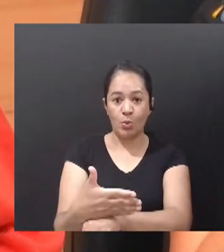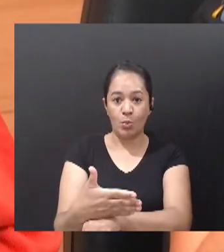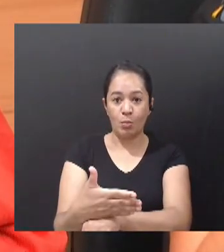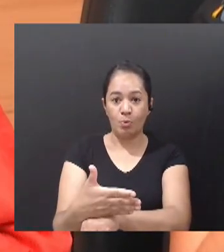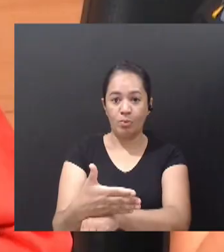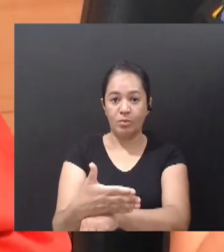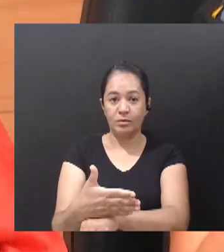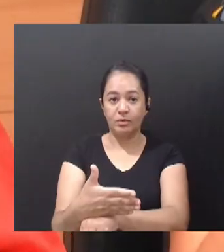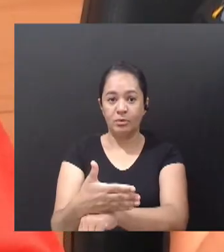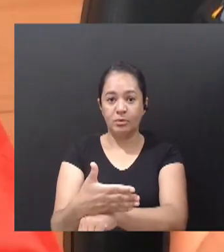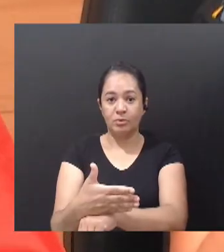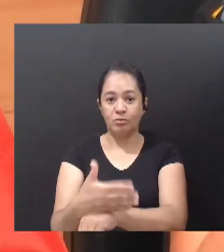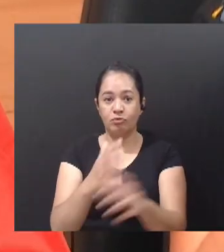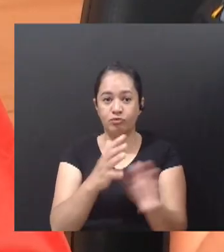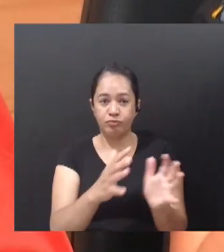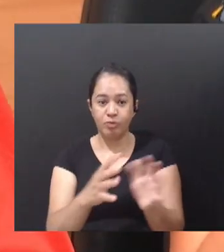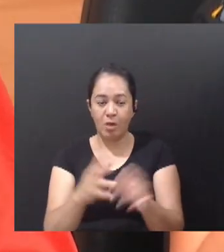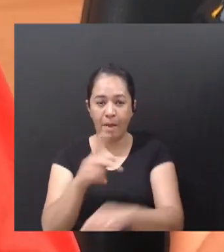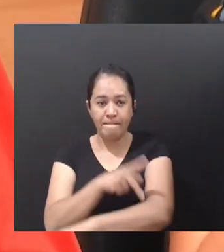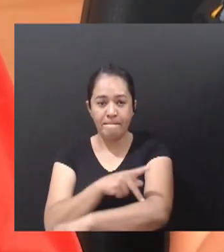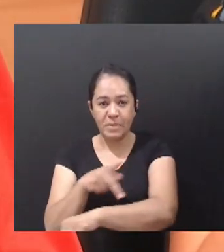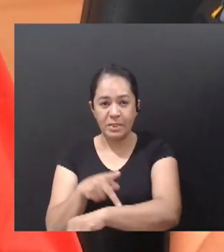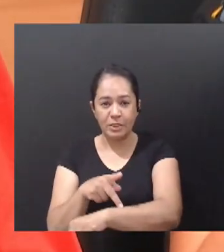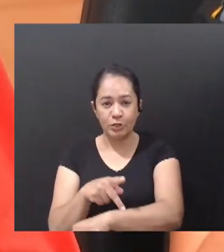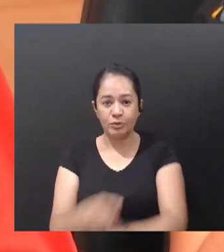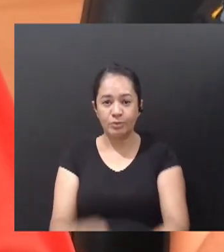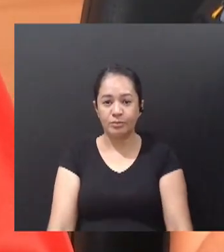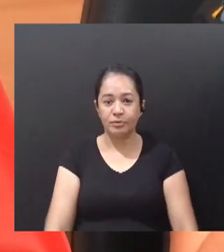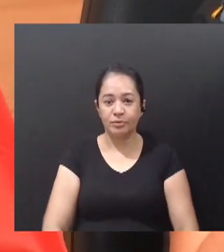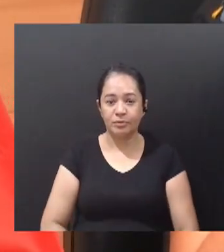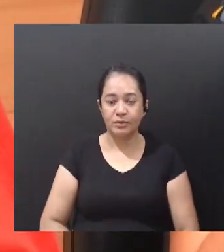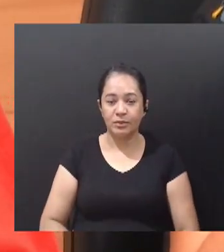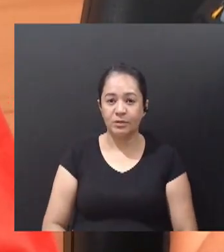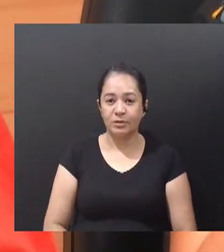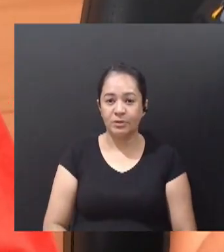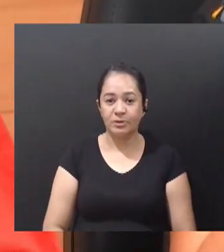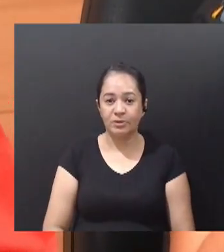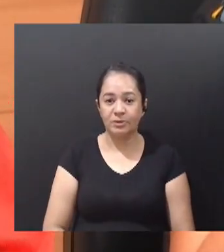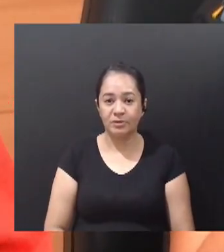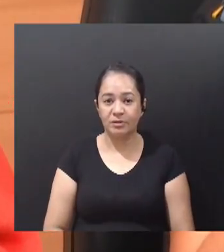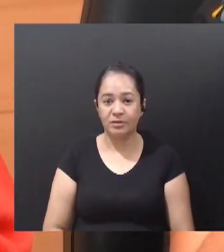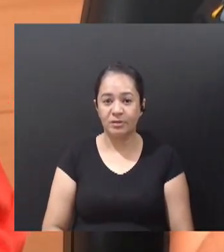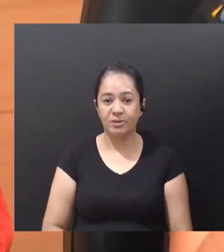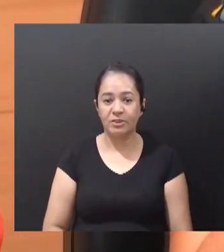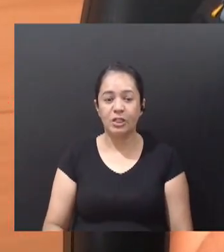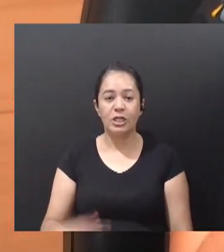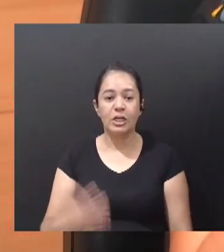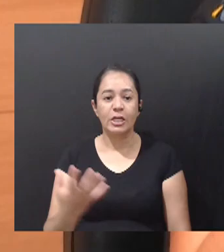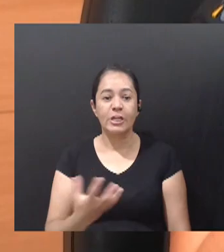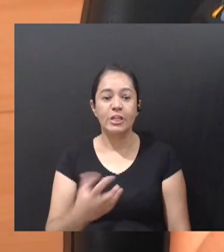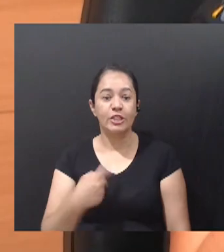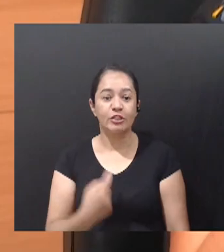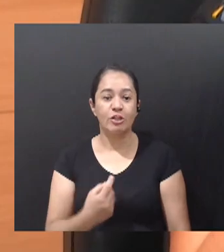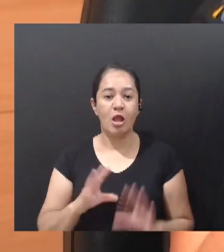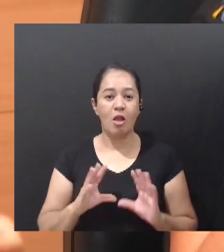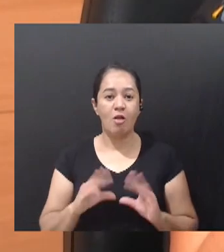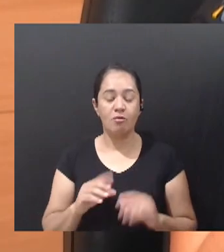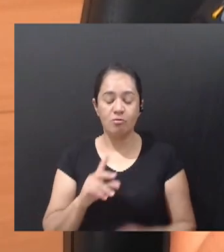máquina pedagógica que nos queria conformado,